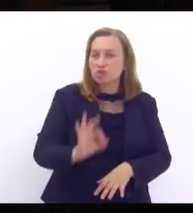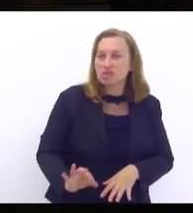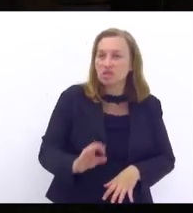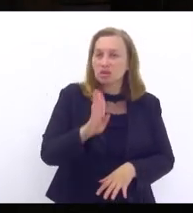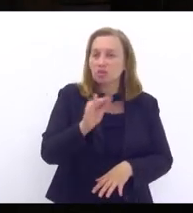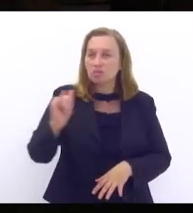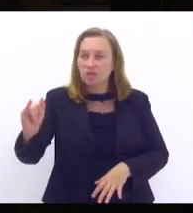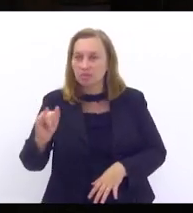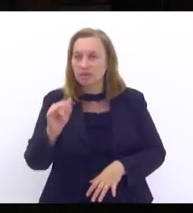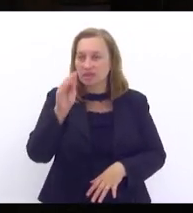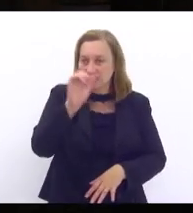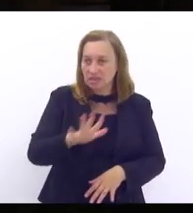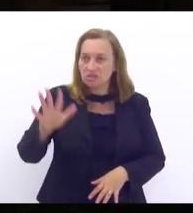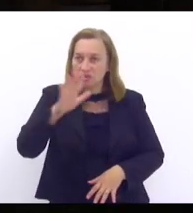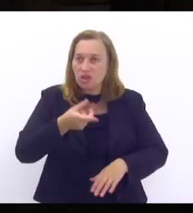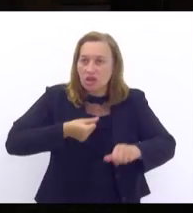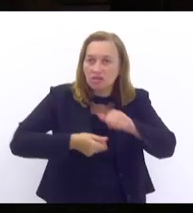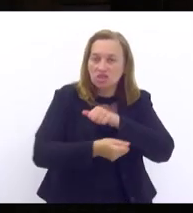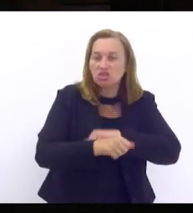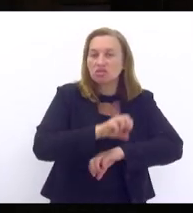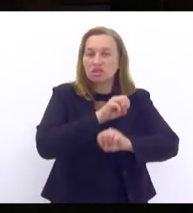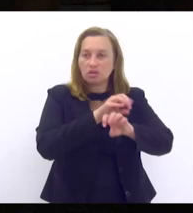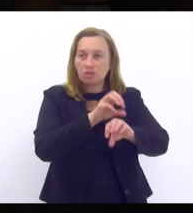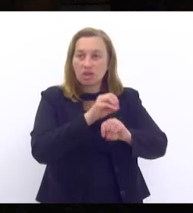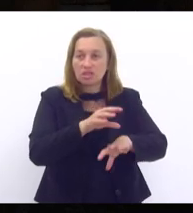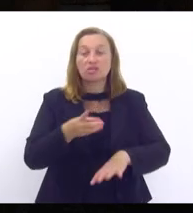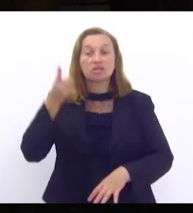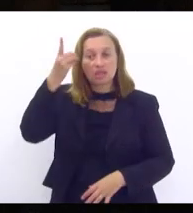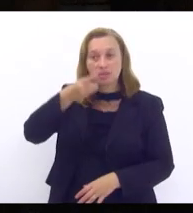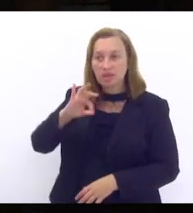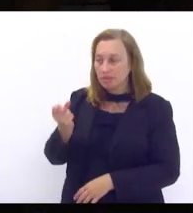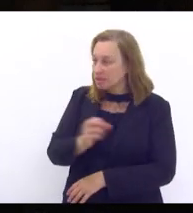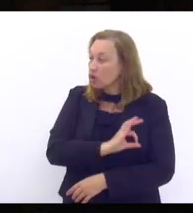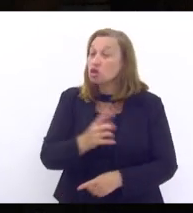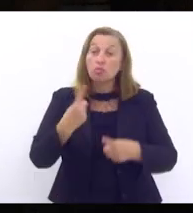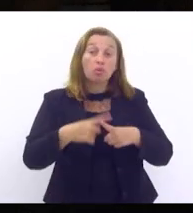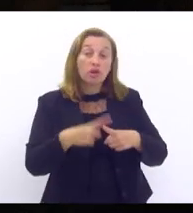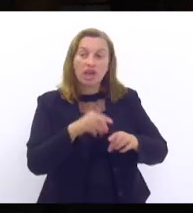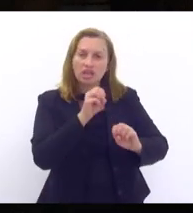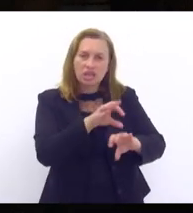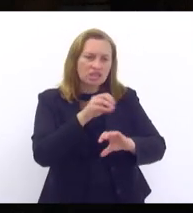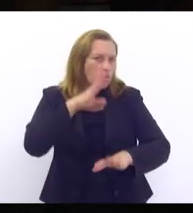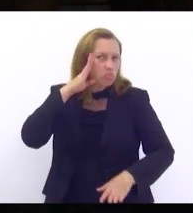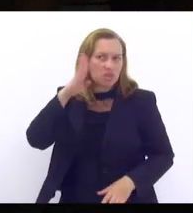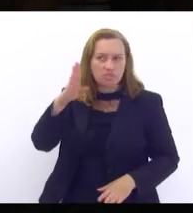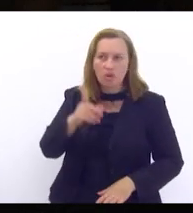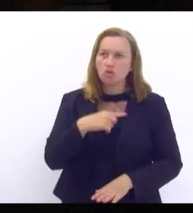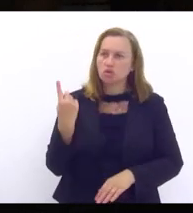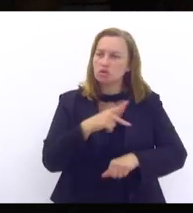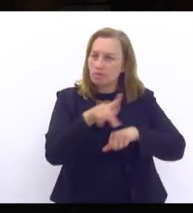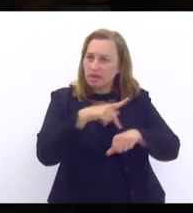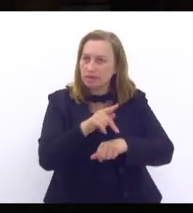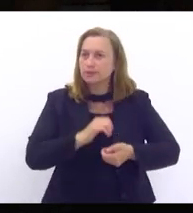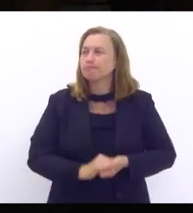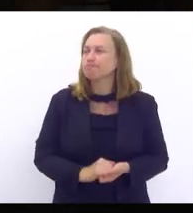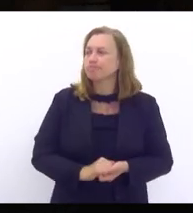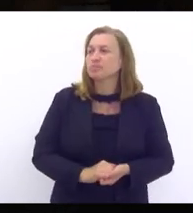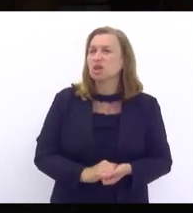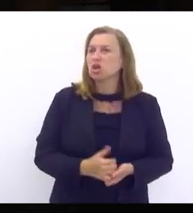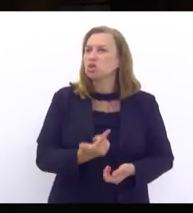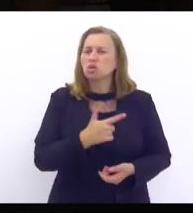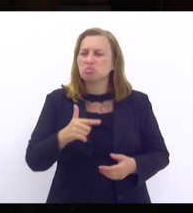nacional venha a ser investido em educação, deputada Marta Rocha, porque educação tem que ser prioridade no nosso país. Não